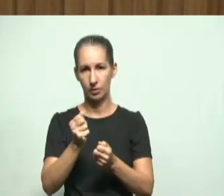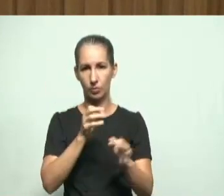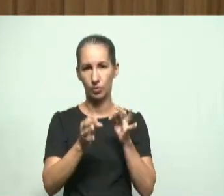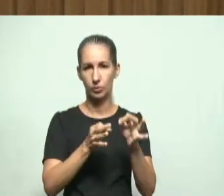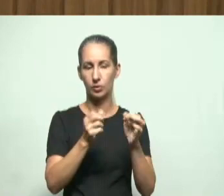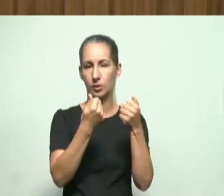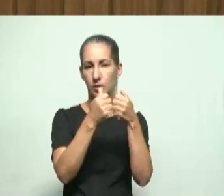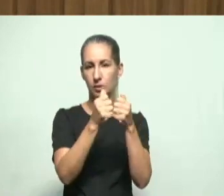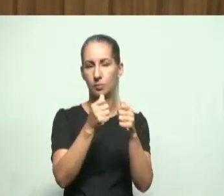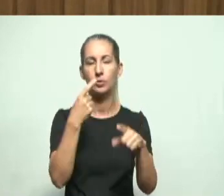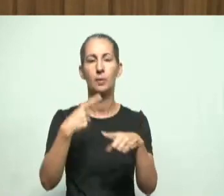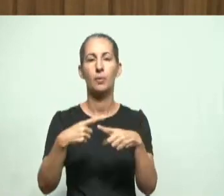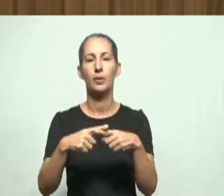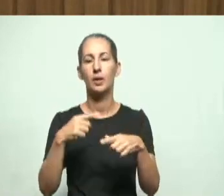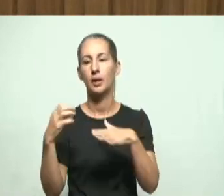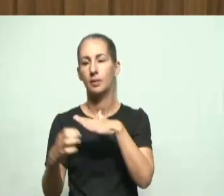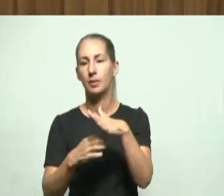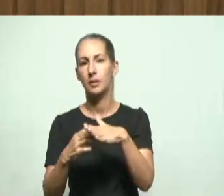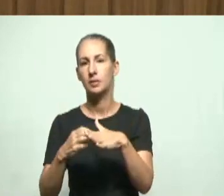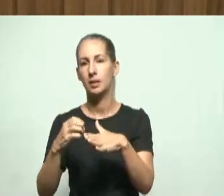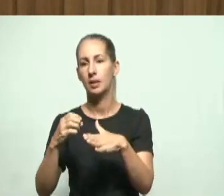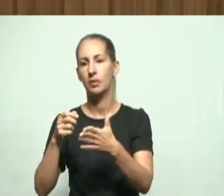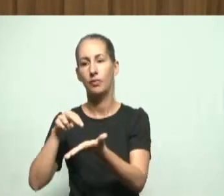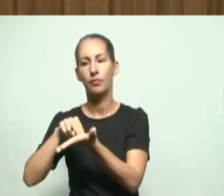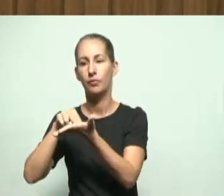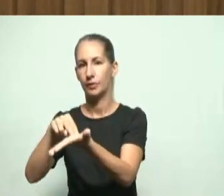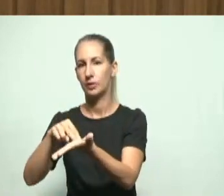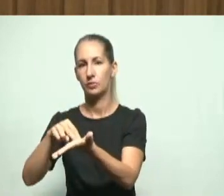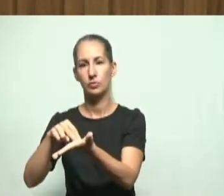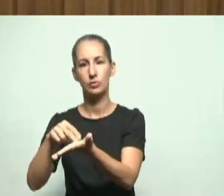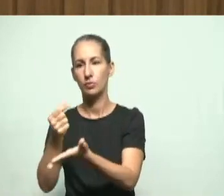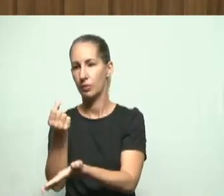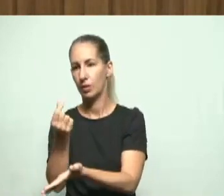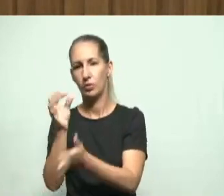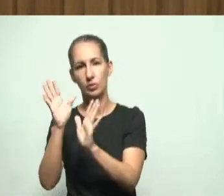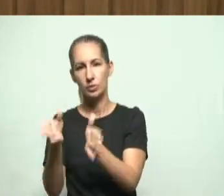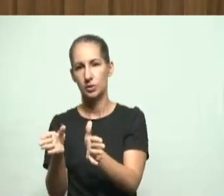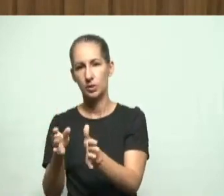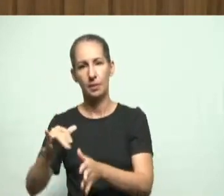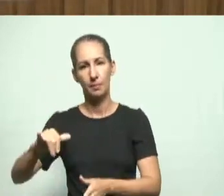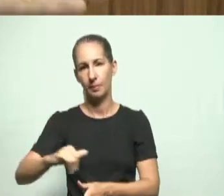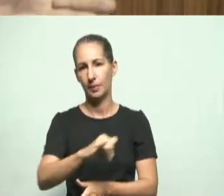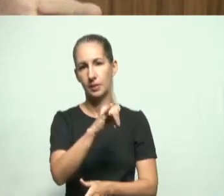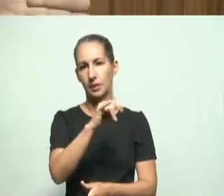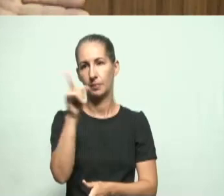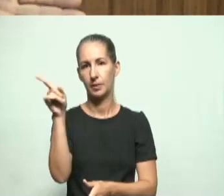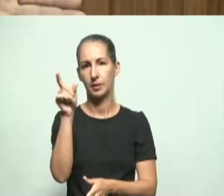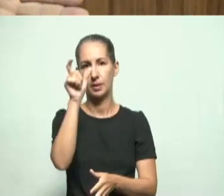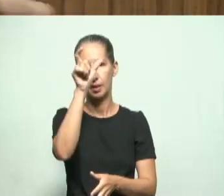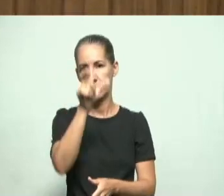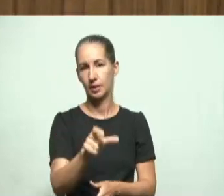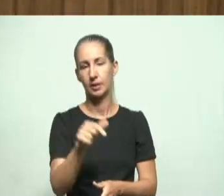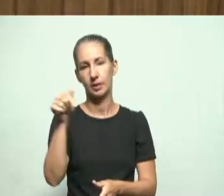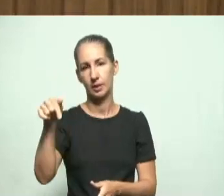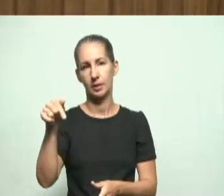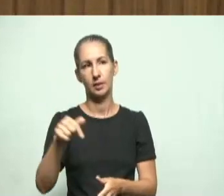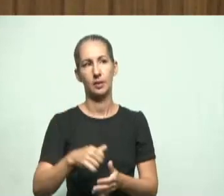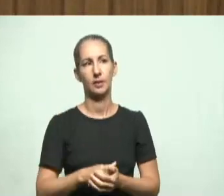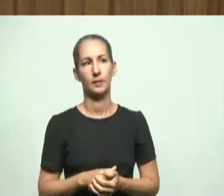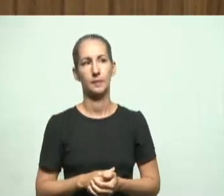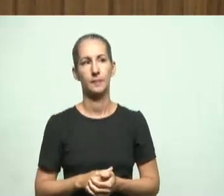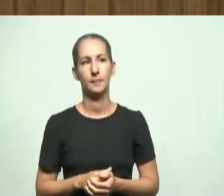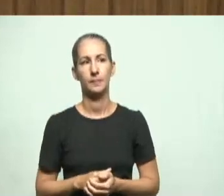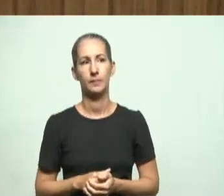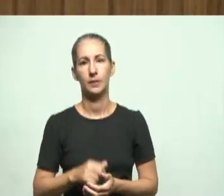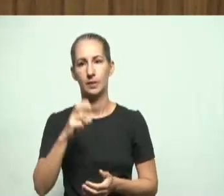Por quê? Porque o empresário vai ganhar aquele valor fixo. Em Parnamirim, que foi dito aqui no gráfico, na nossa audiência pública, que nós provocamos,